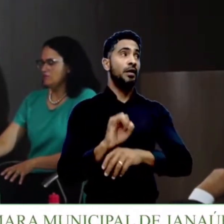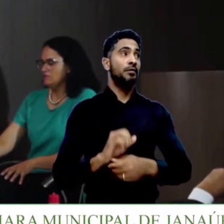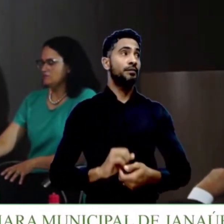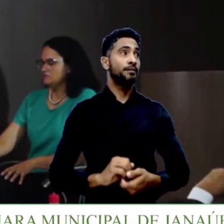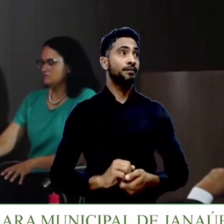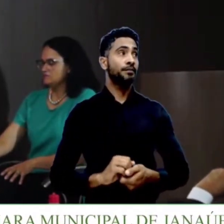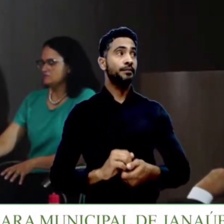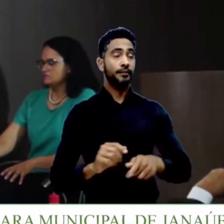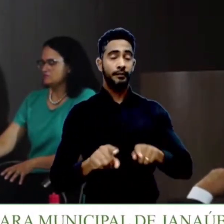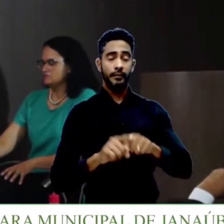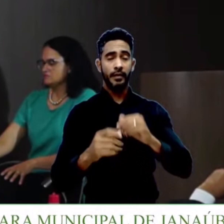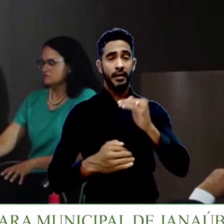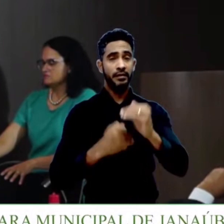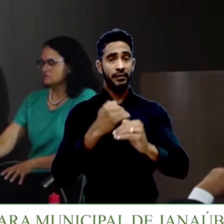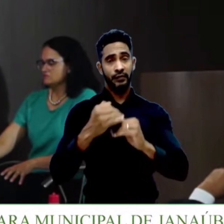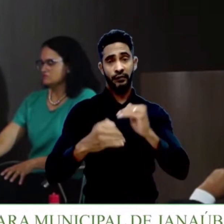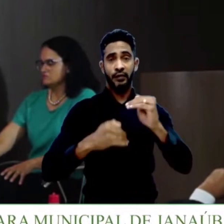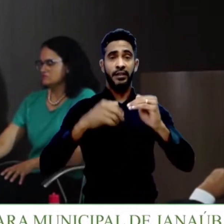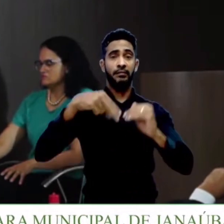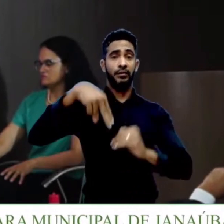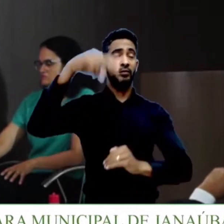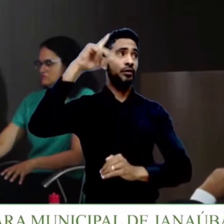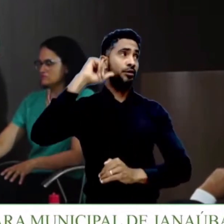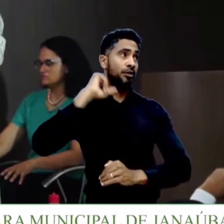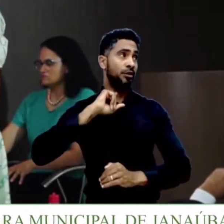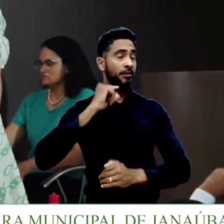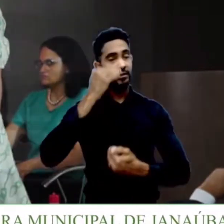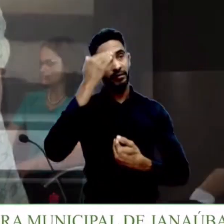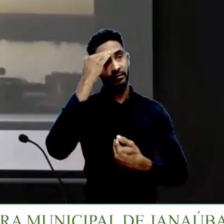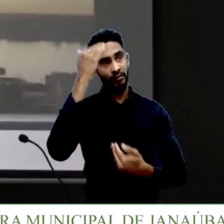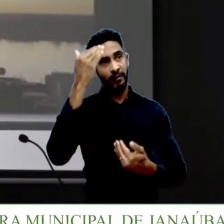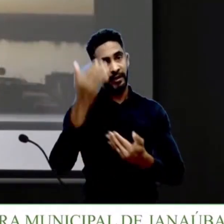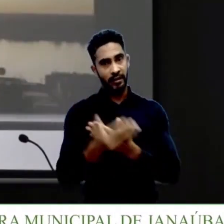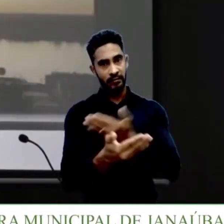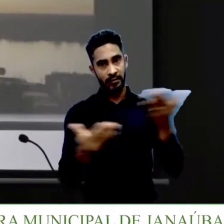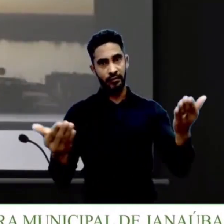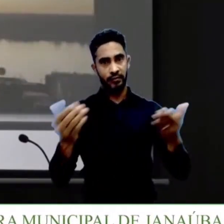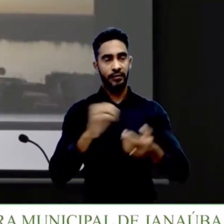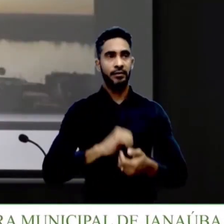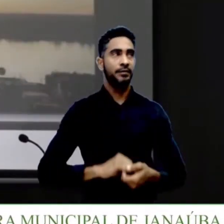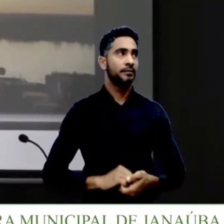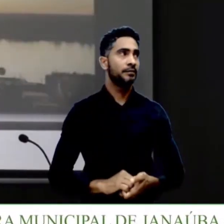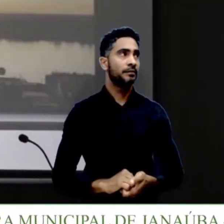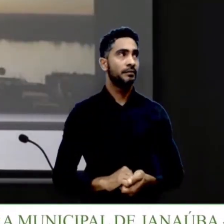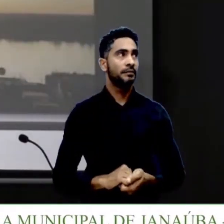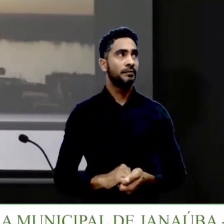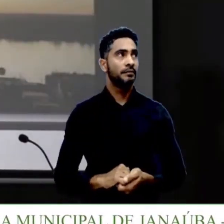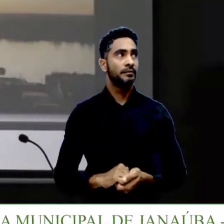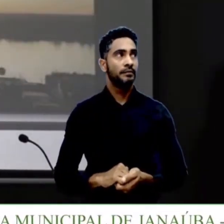estamos desenvolvendo para o sertão do norte de Minas. Muito obrigada, gente.